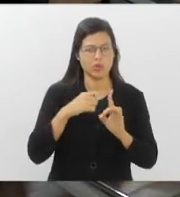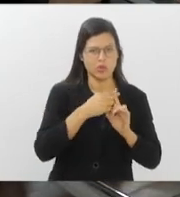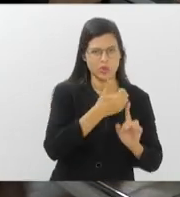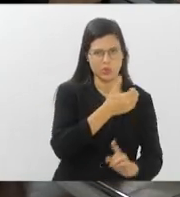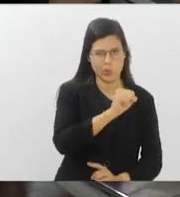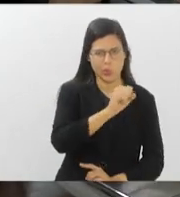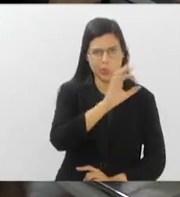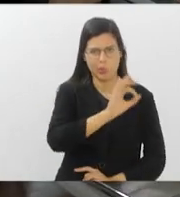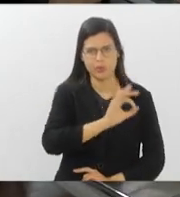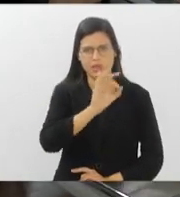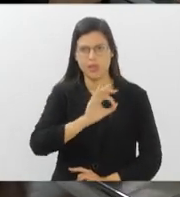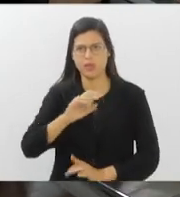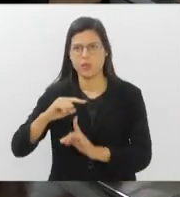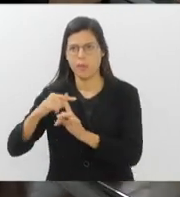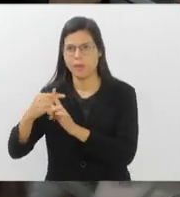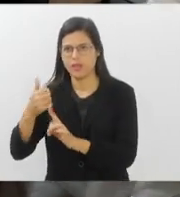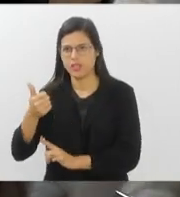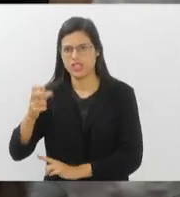diferença dos valores.